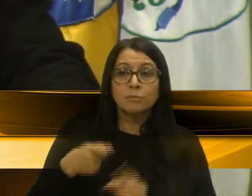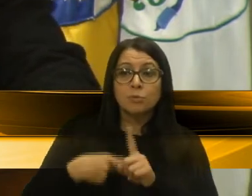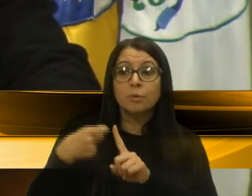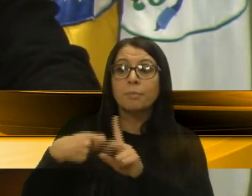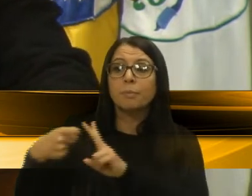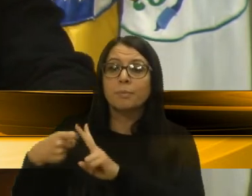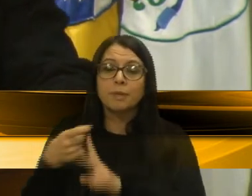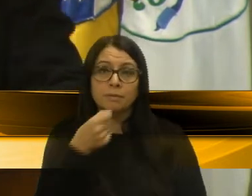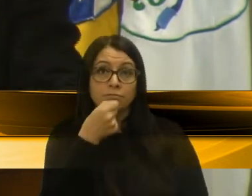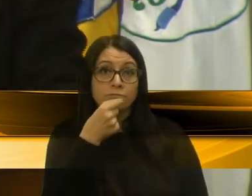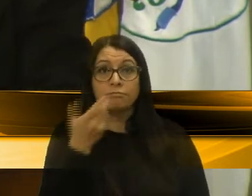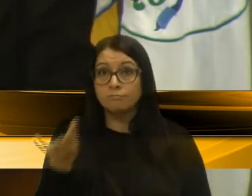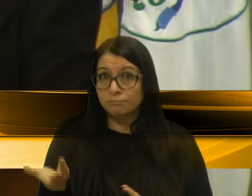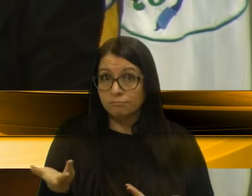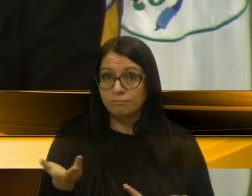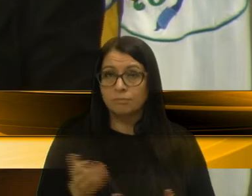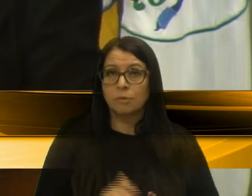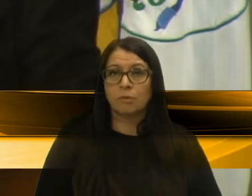remédio.